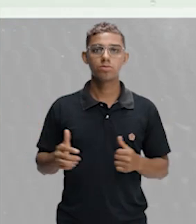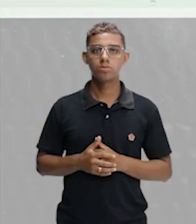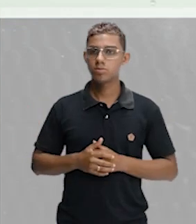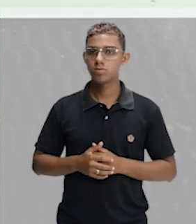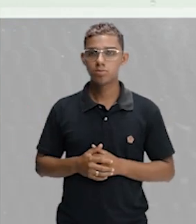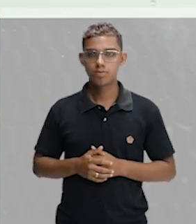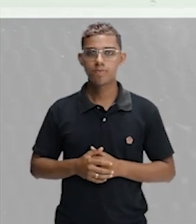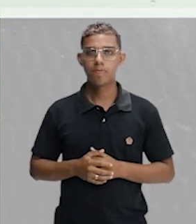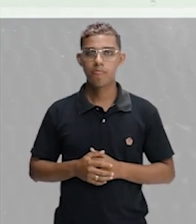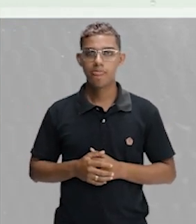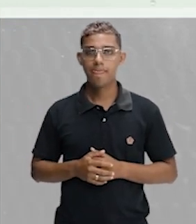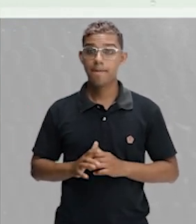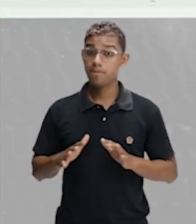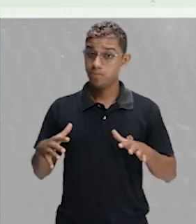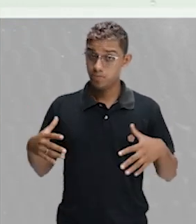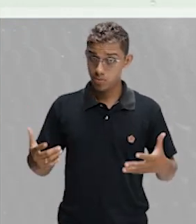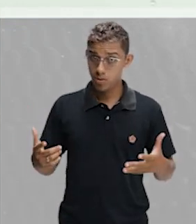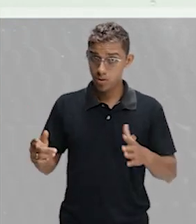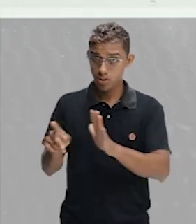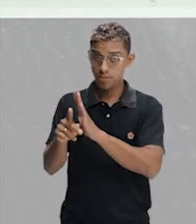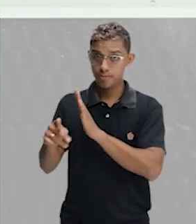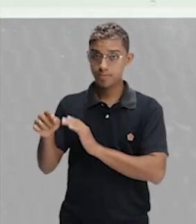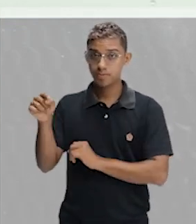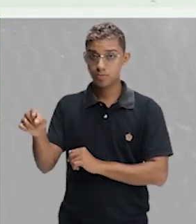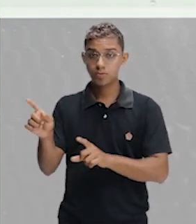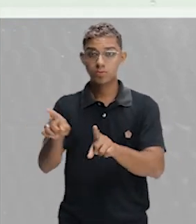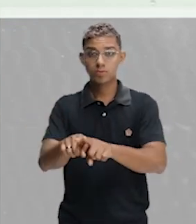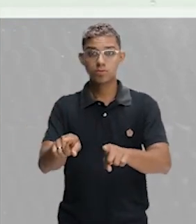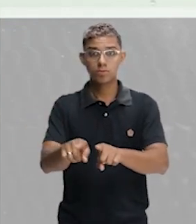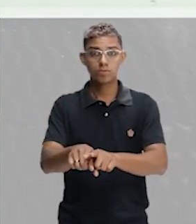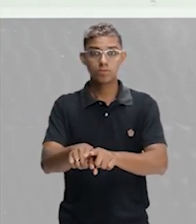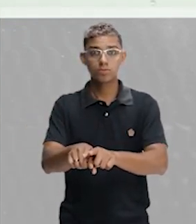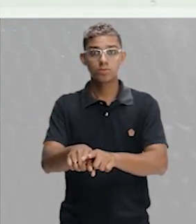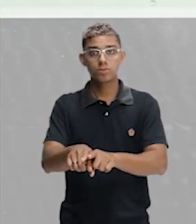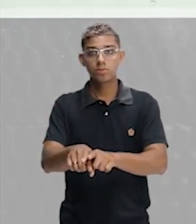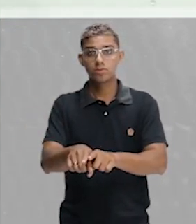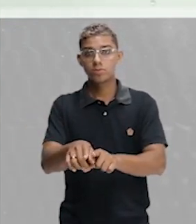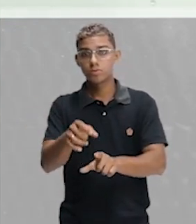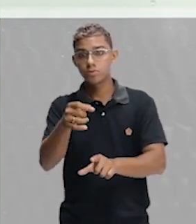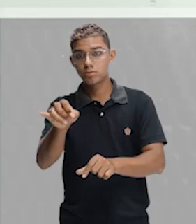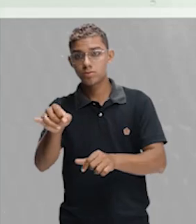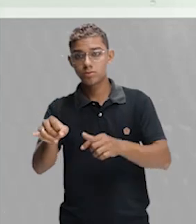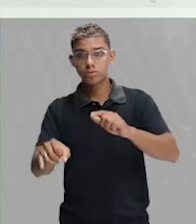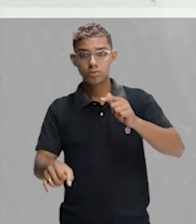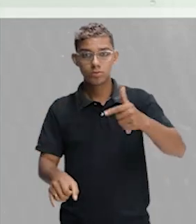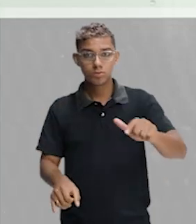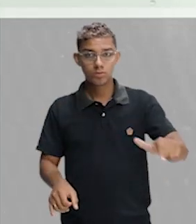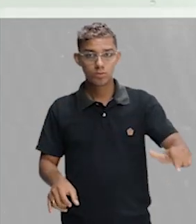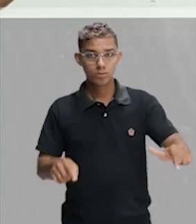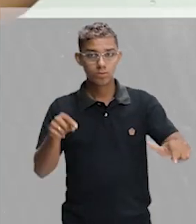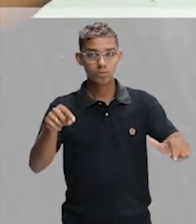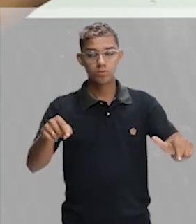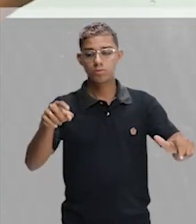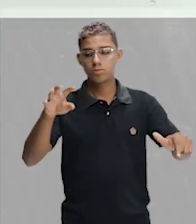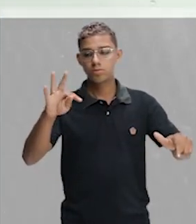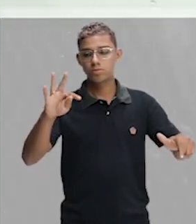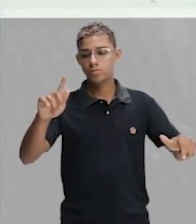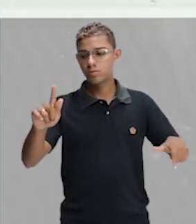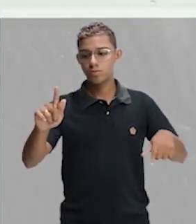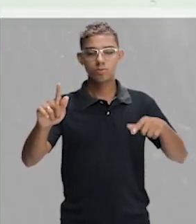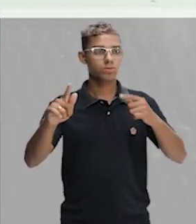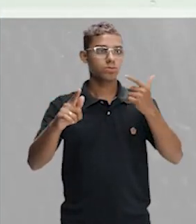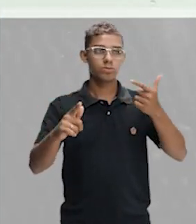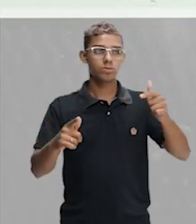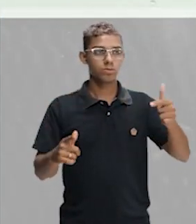não se define Então nesse caso aqui também se não tem a tangente não tem coeficiente angular então